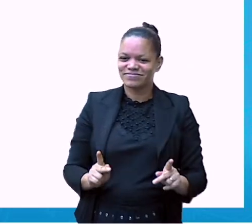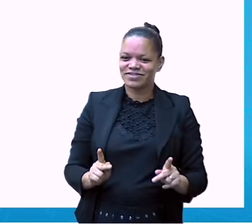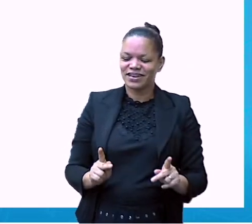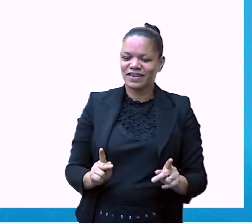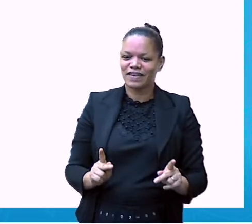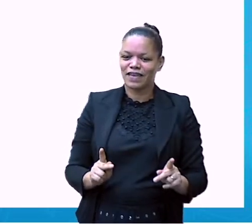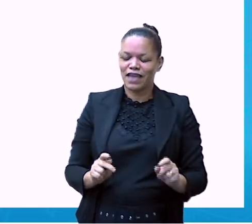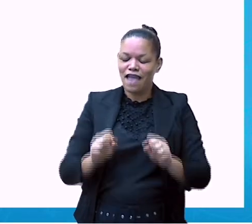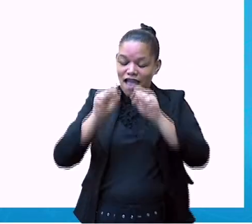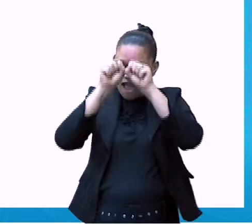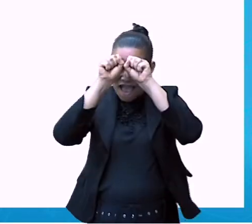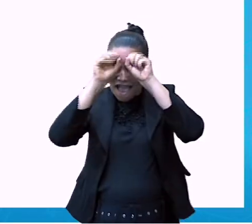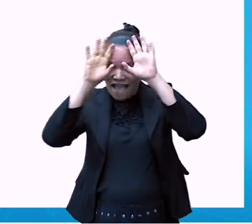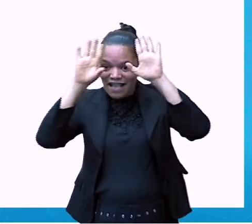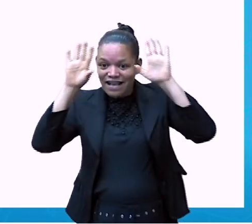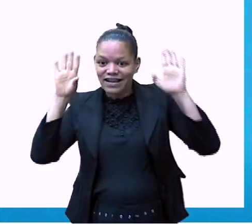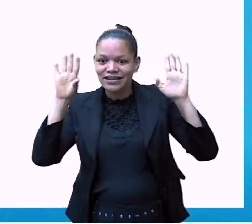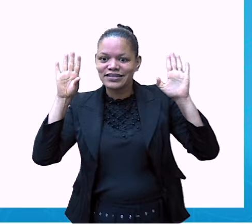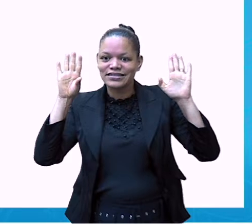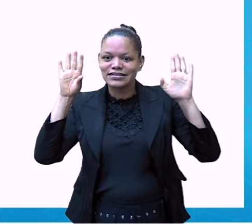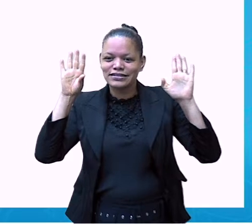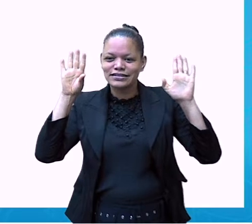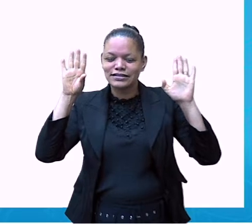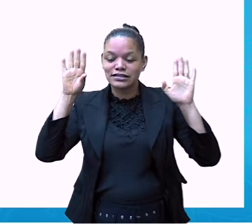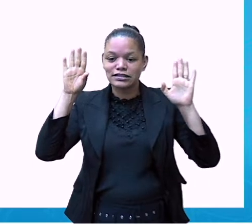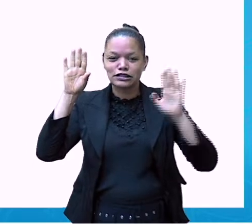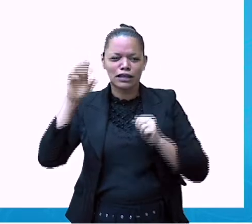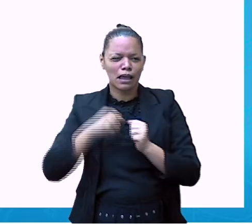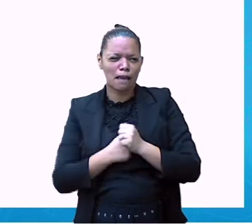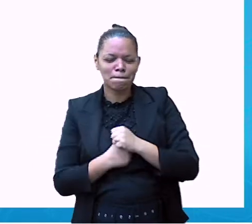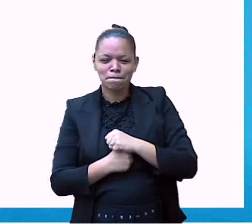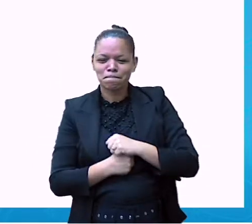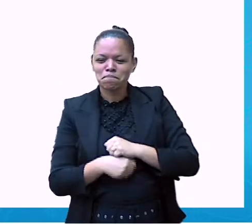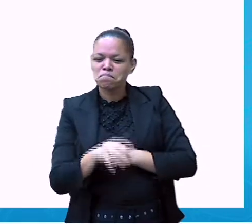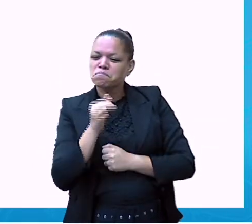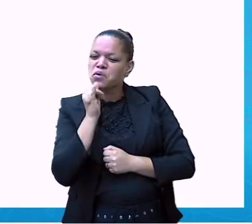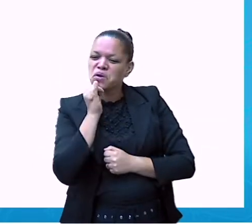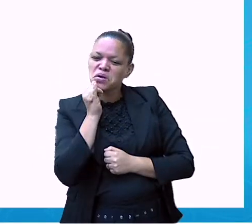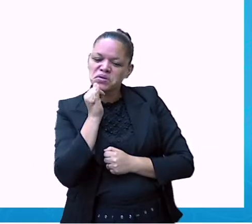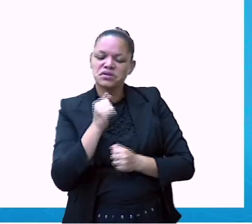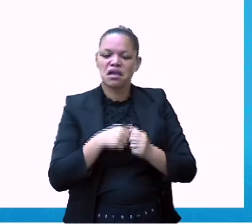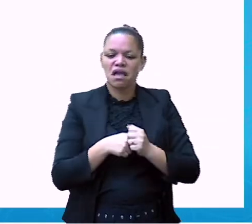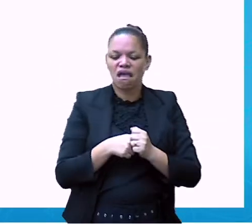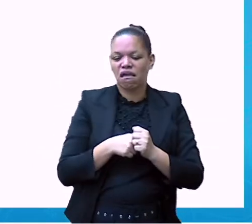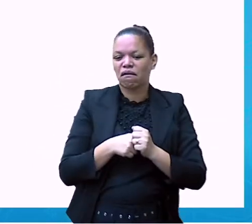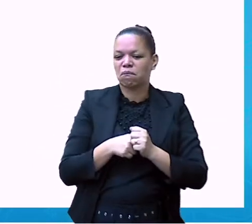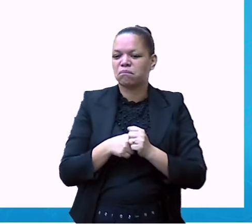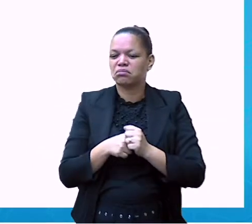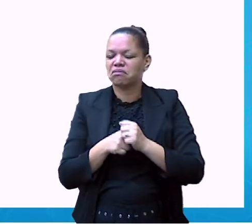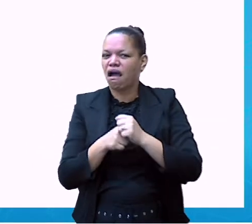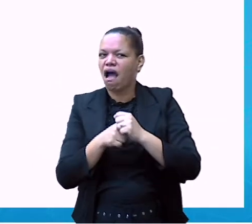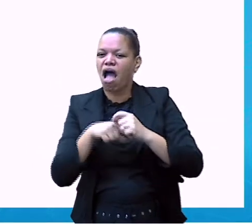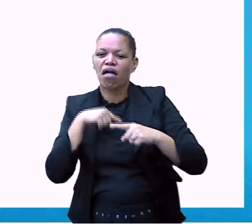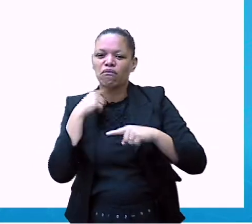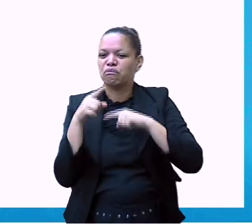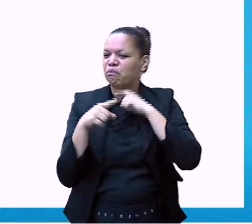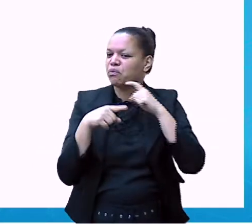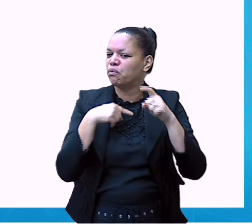Ele esclarece a dúvida da população. Produção objetiva. Se ele